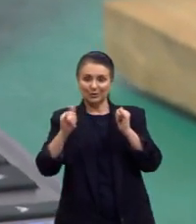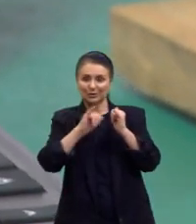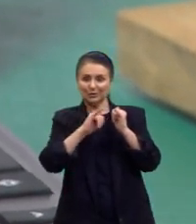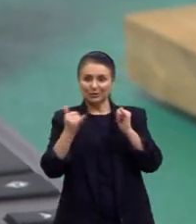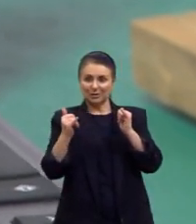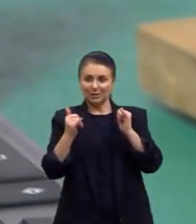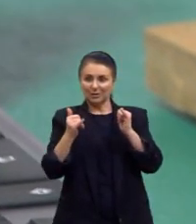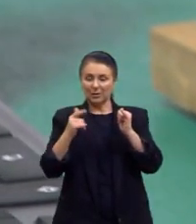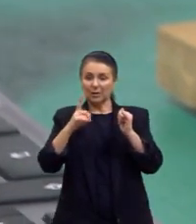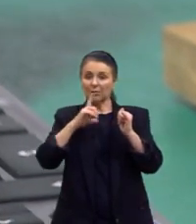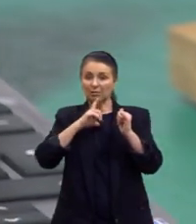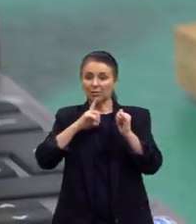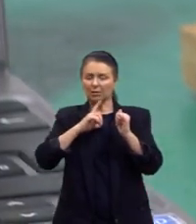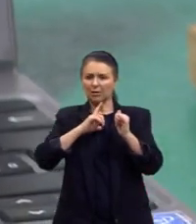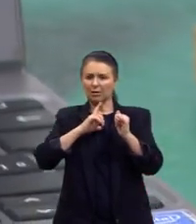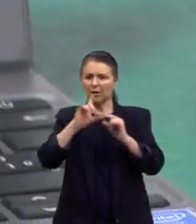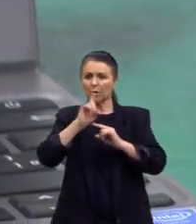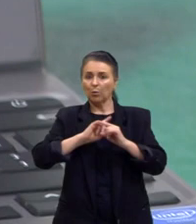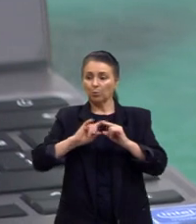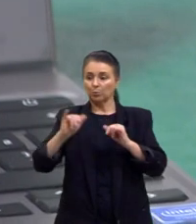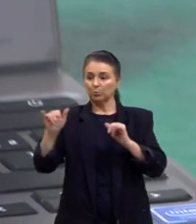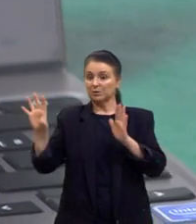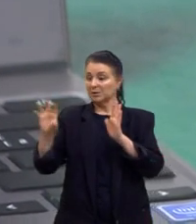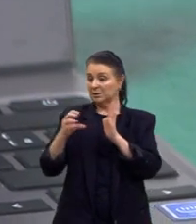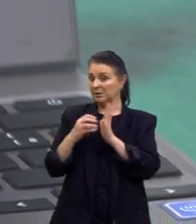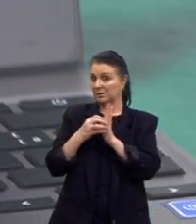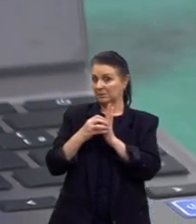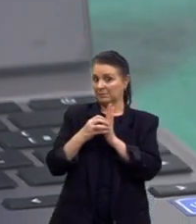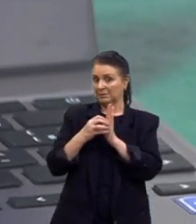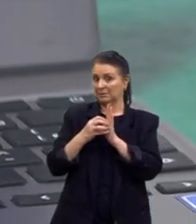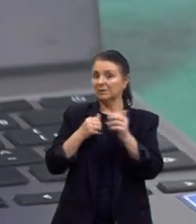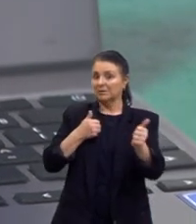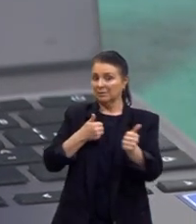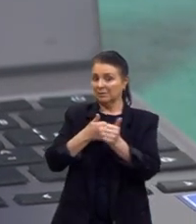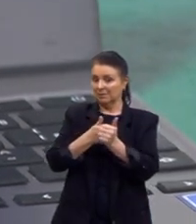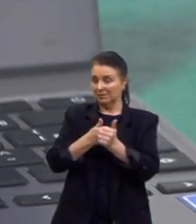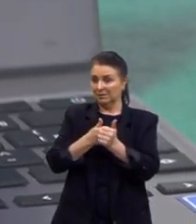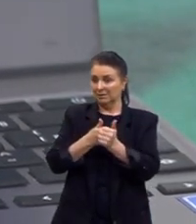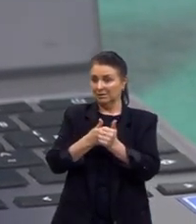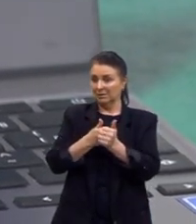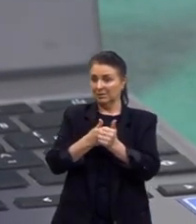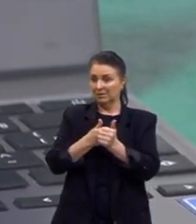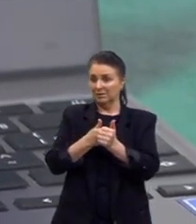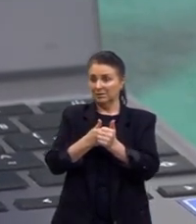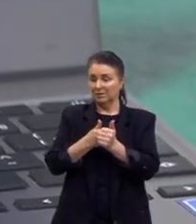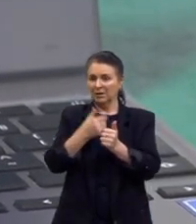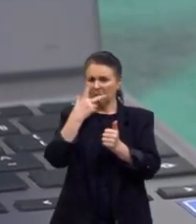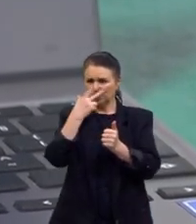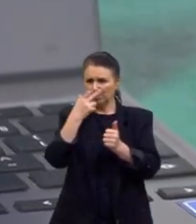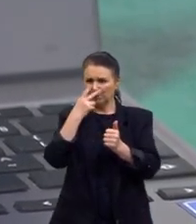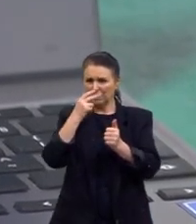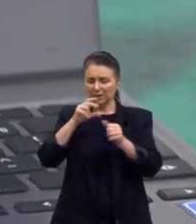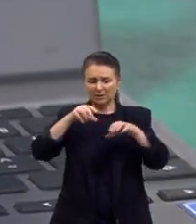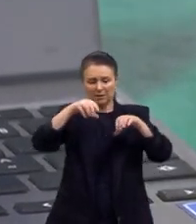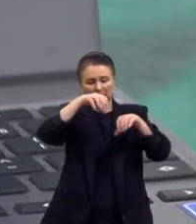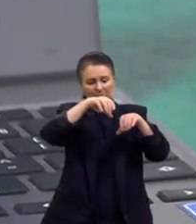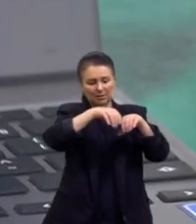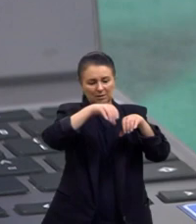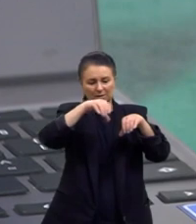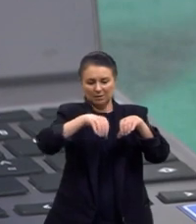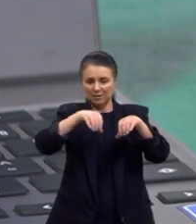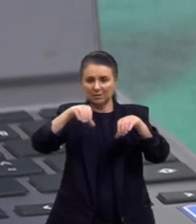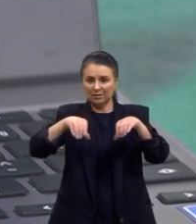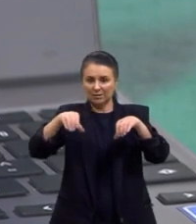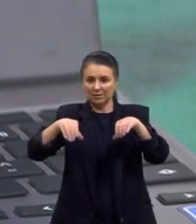redor, a gente tem alguns ímãs, certo? Esses aqui de fora, né, que parecem umas ferradurinhas, eles são ímãs. E